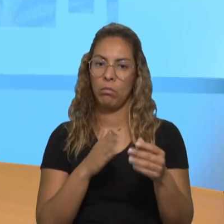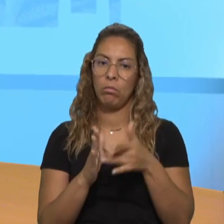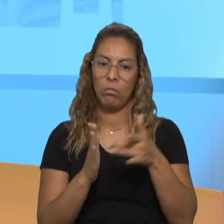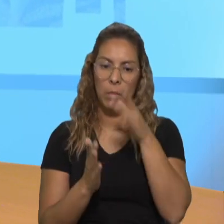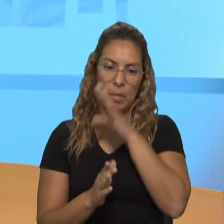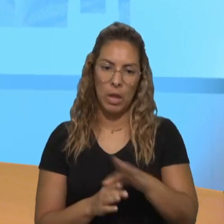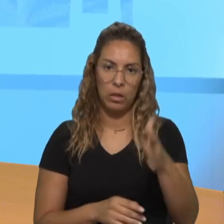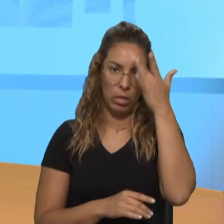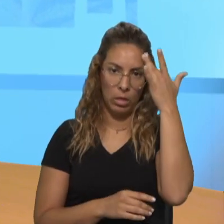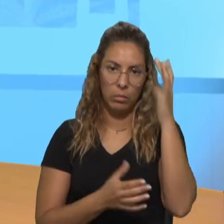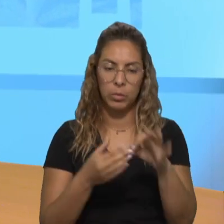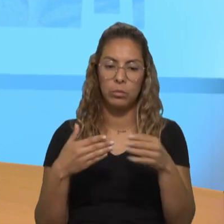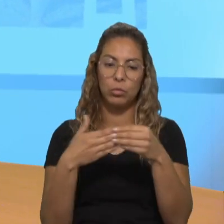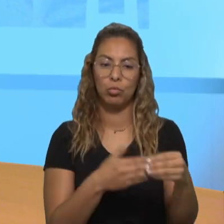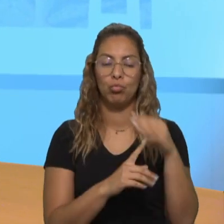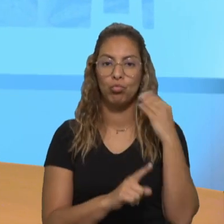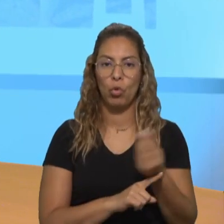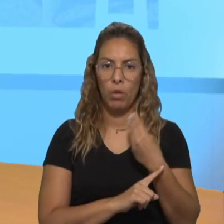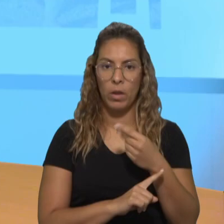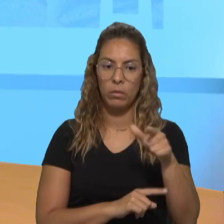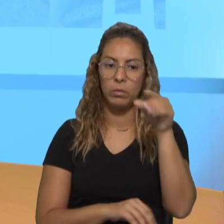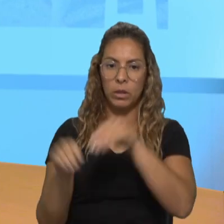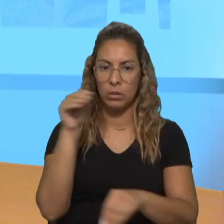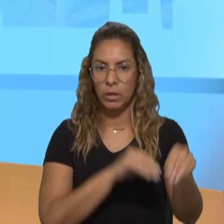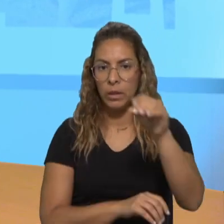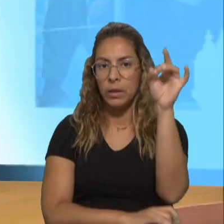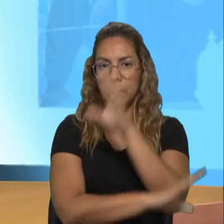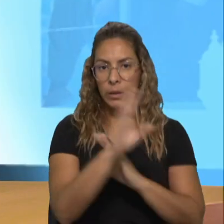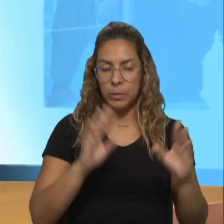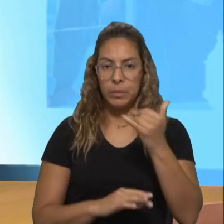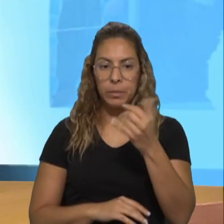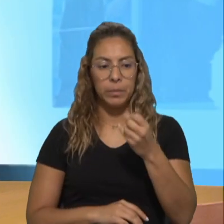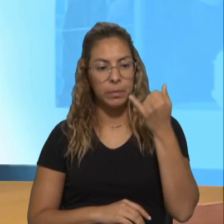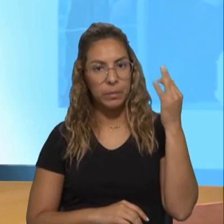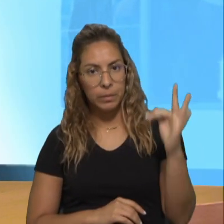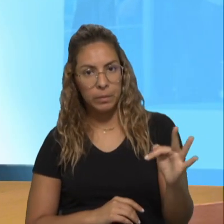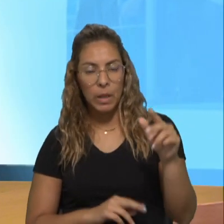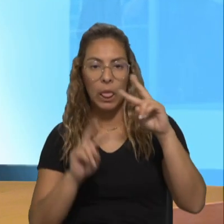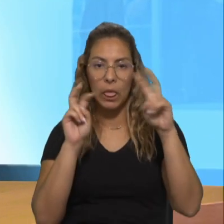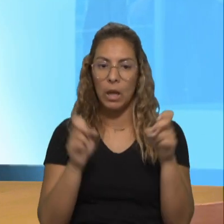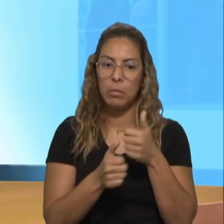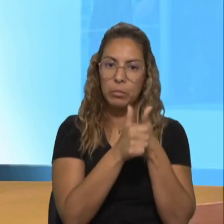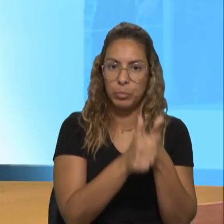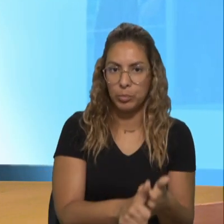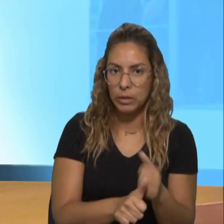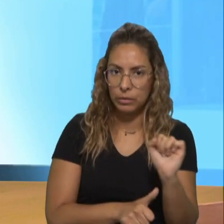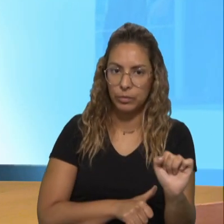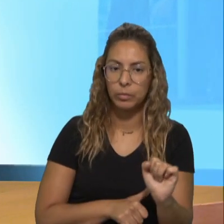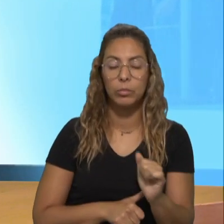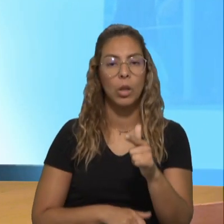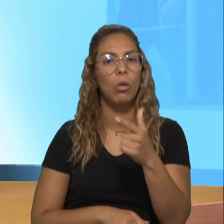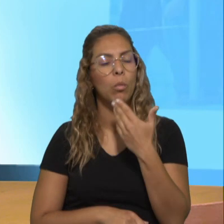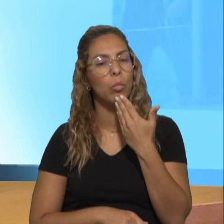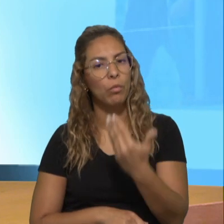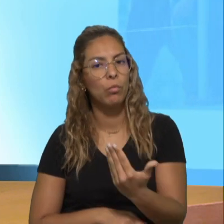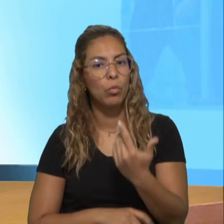algumas orientações para os jovens com vista às eleições europeias de 2024, é o título deste guia, que, corrige-me se estiver